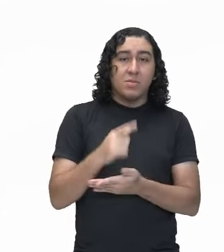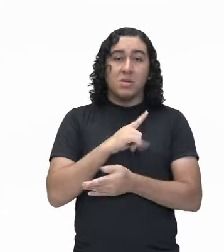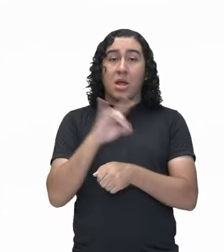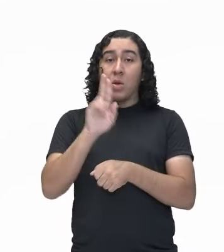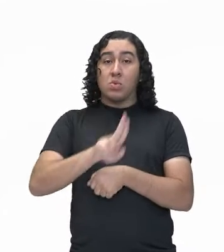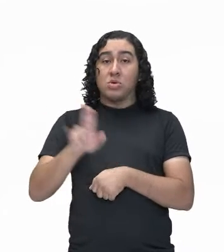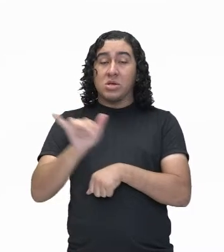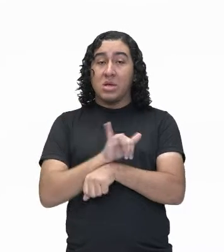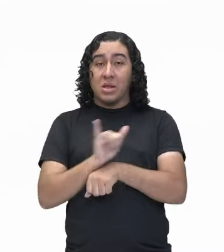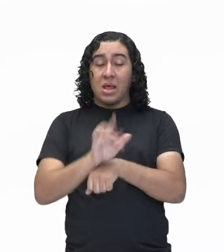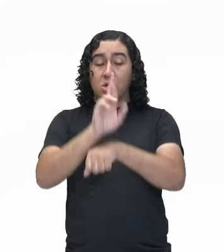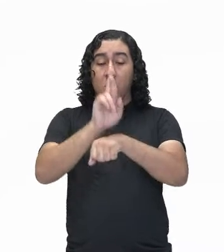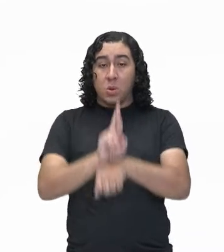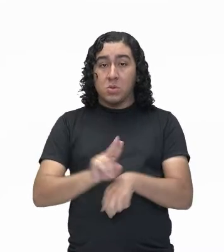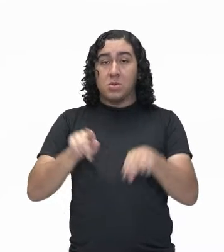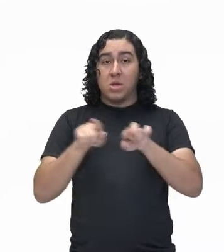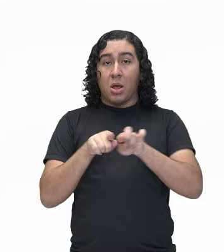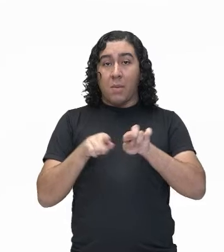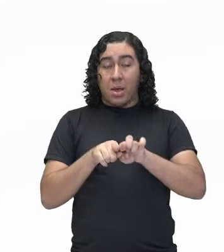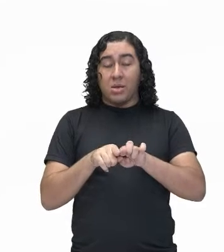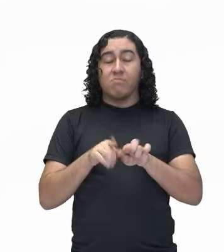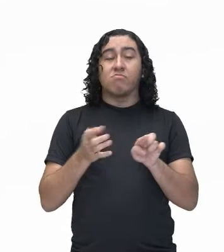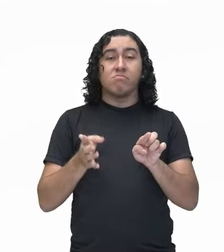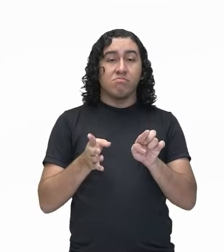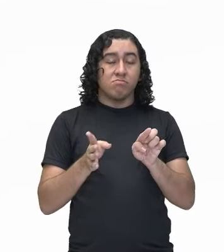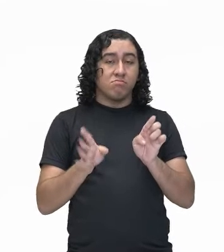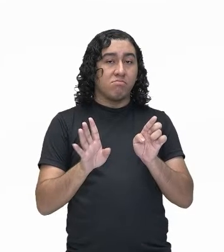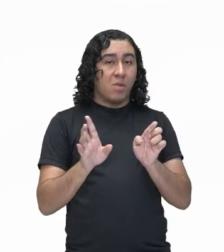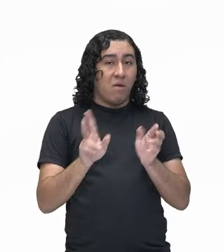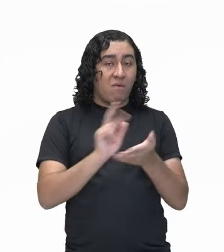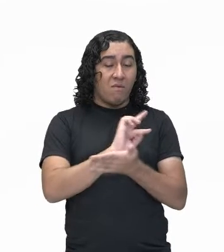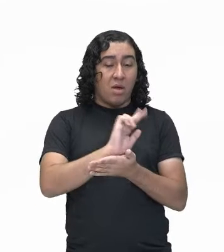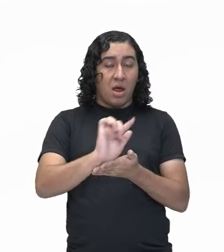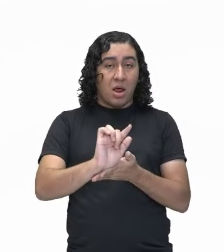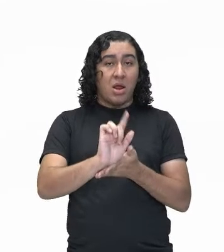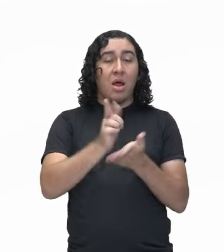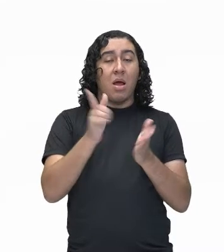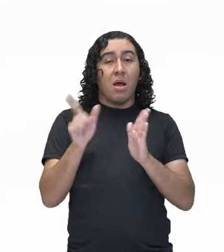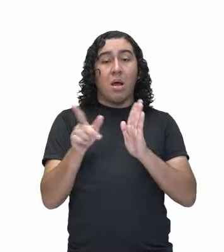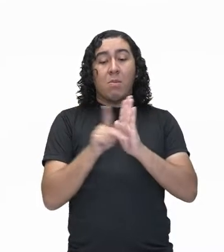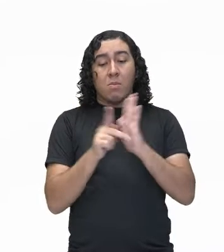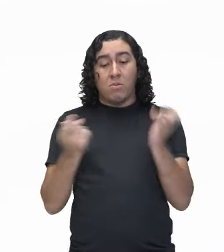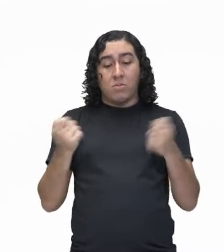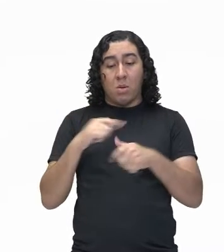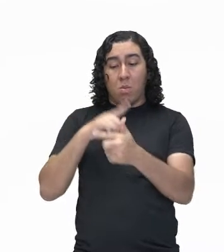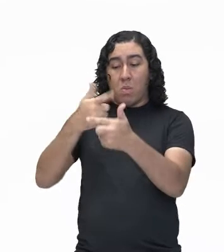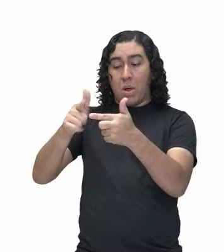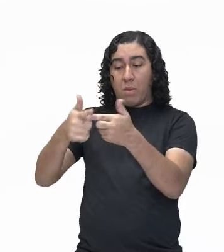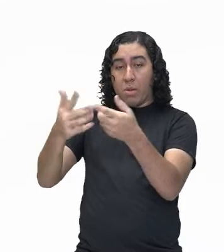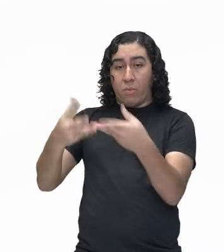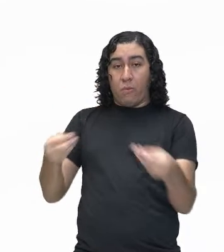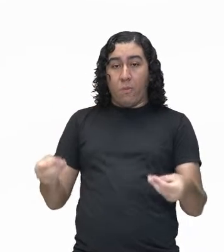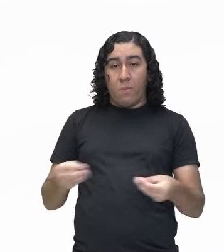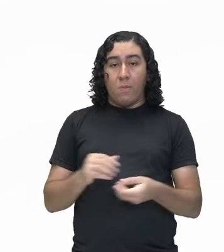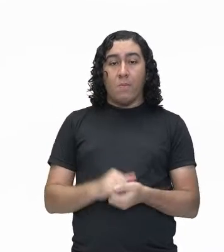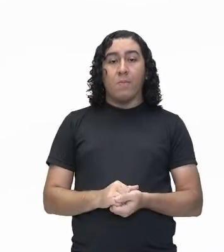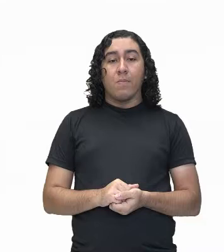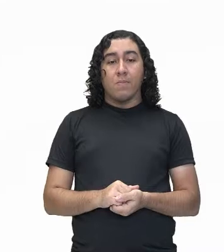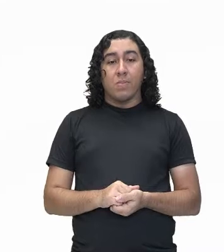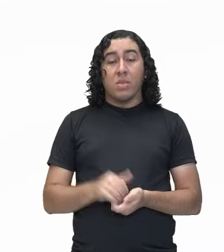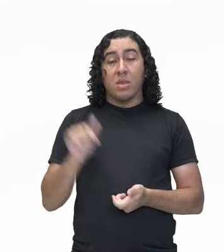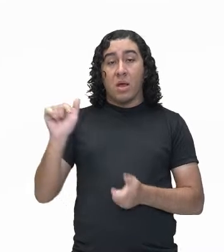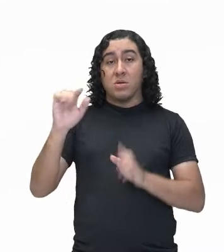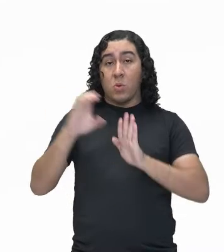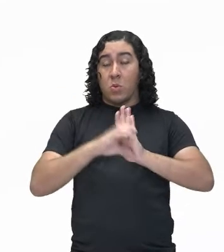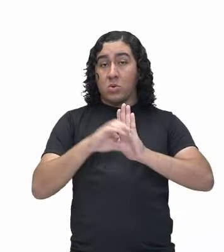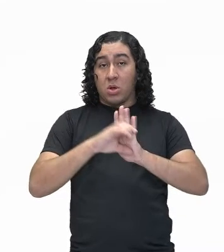métodos, instrumentos e técnicas, a fim de solucionar um problema. Essa definição